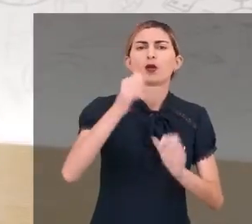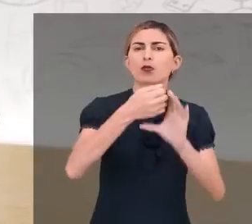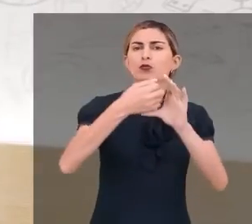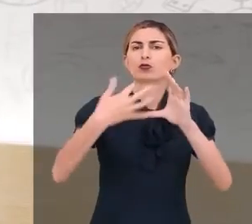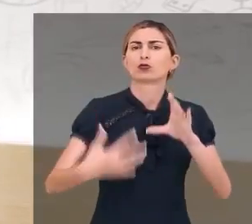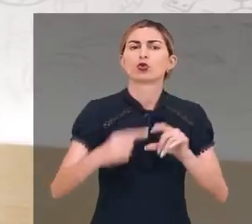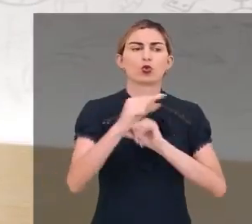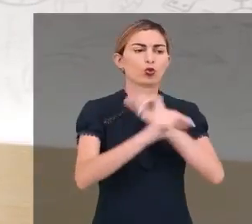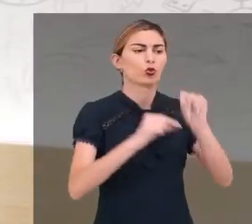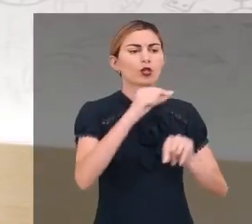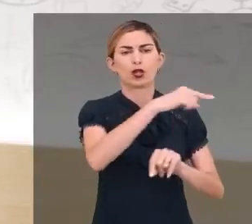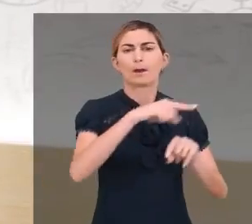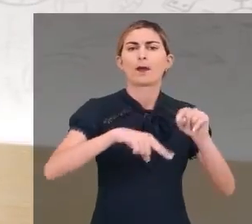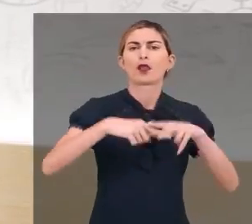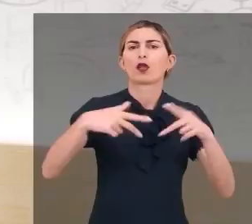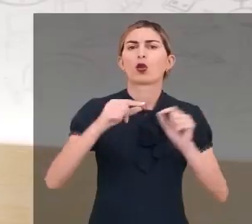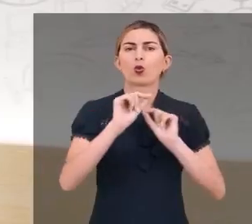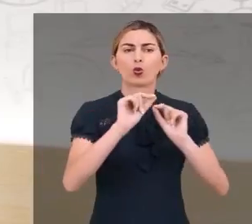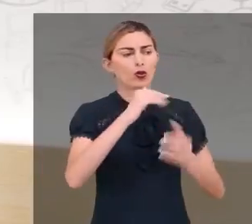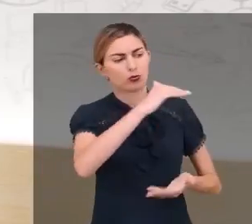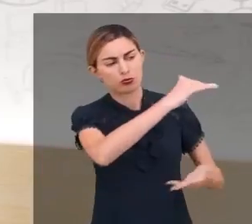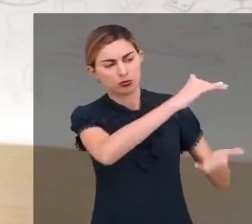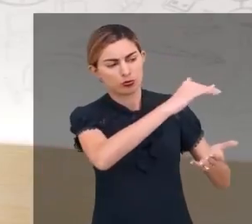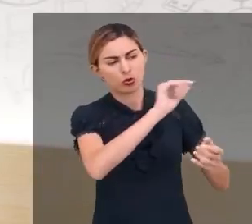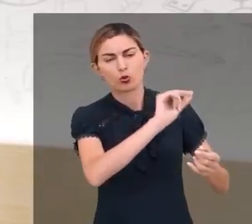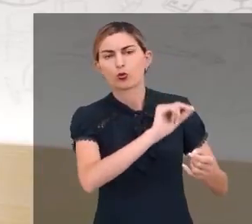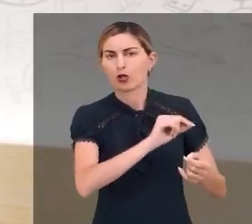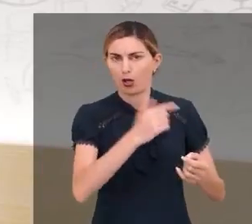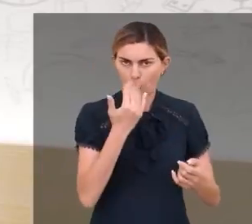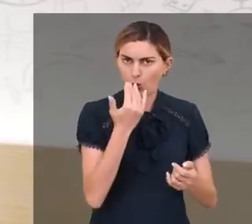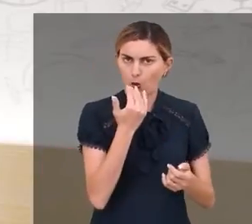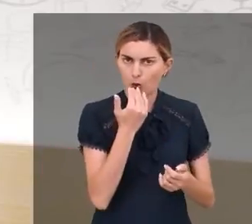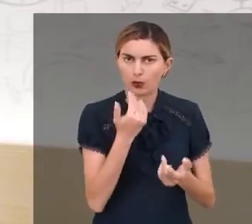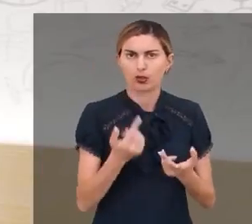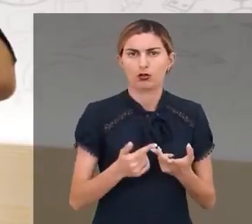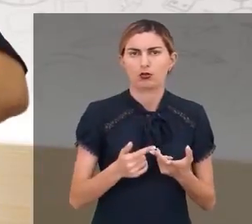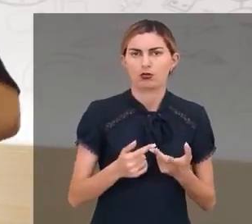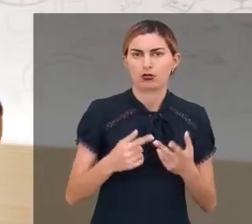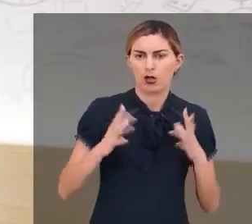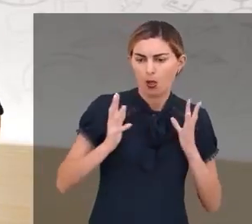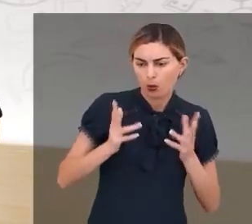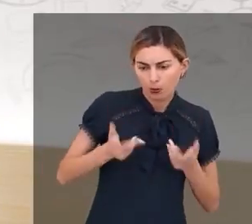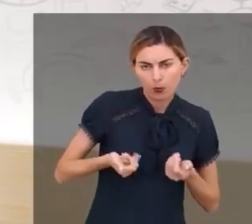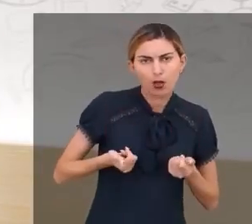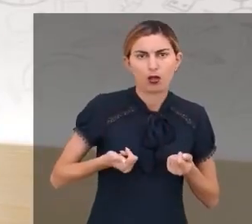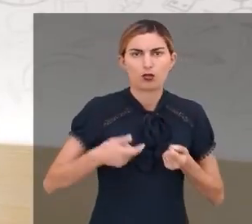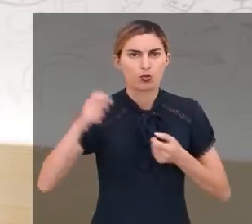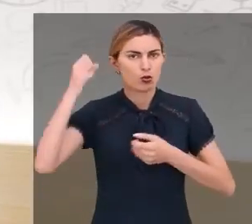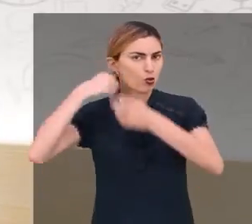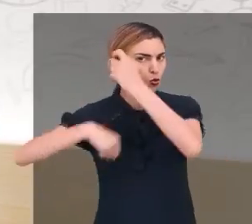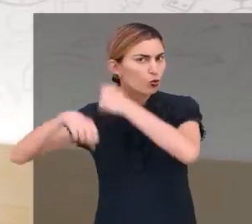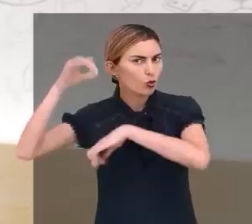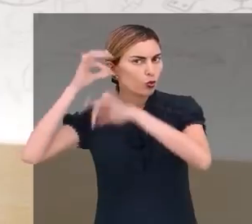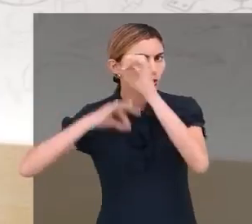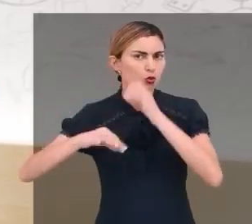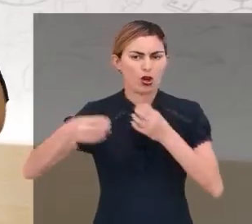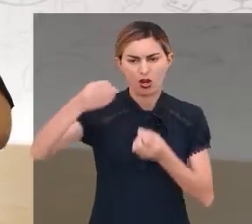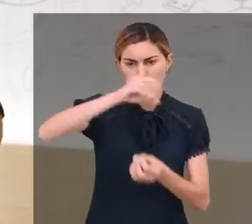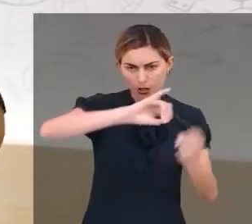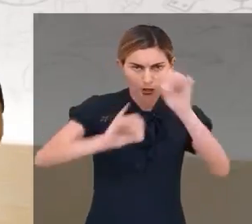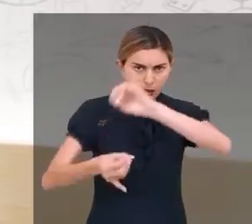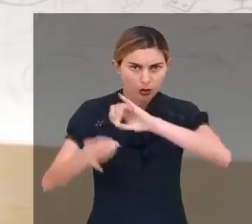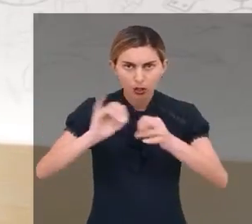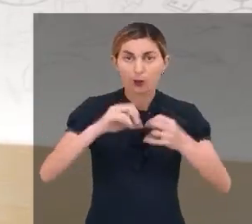principais características daqueles materiais. Mas são materiais de gênero alimentício? São materiais de higiene e beleza?